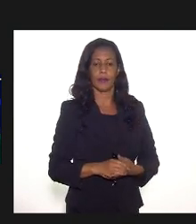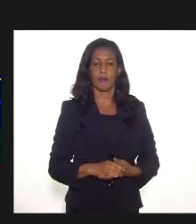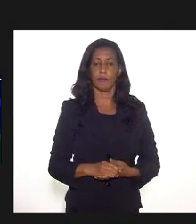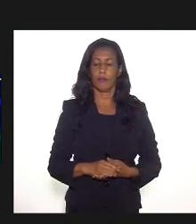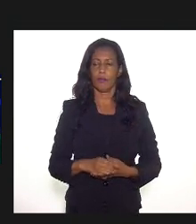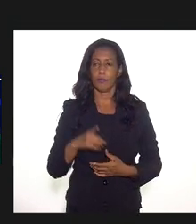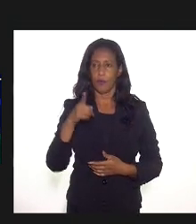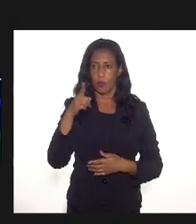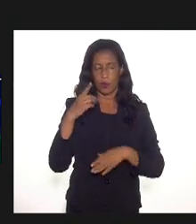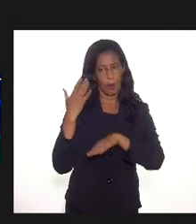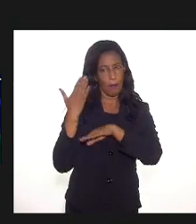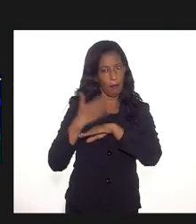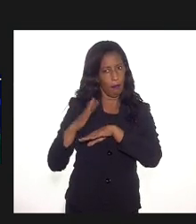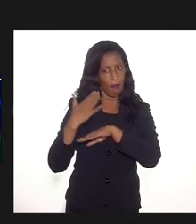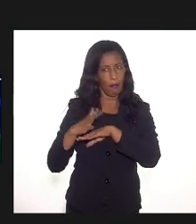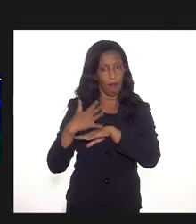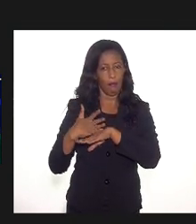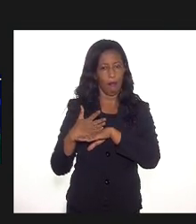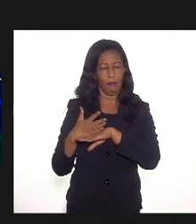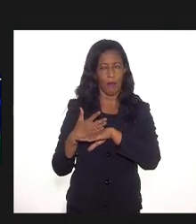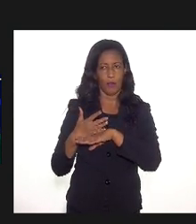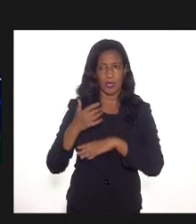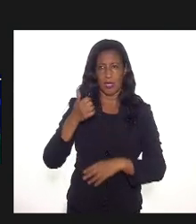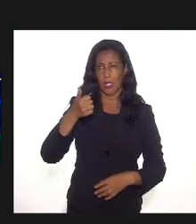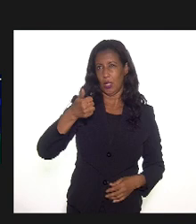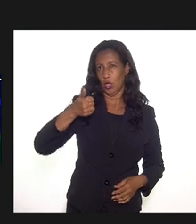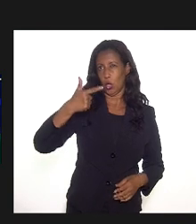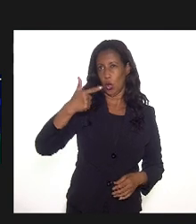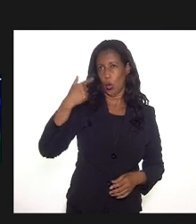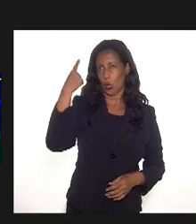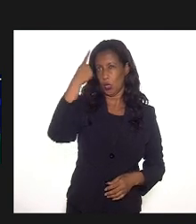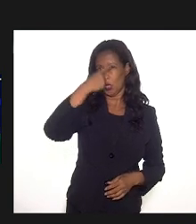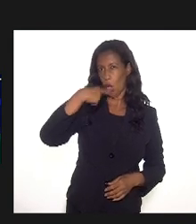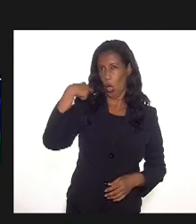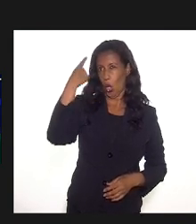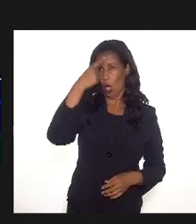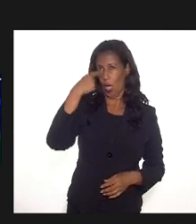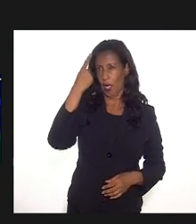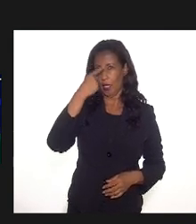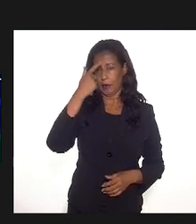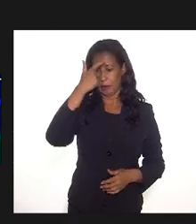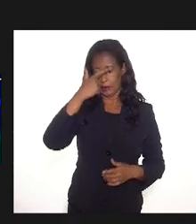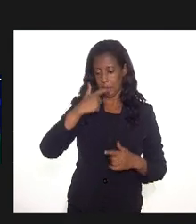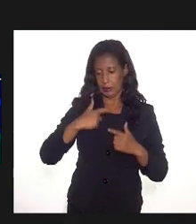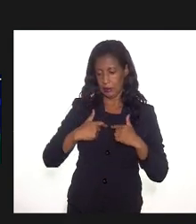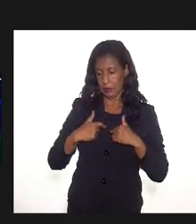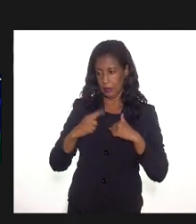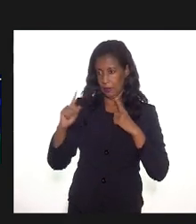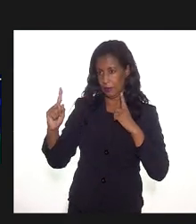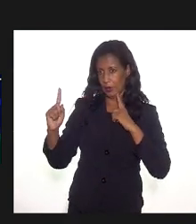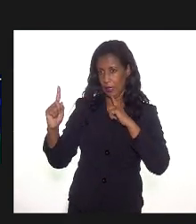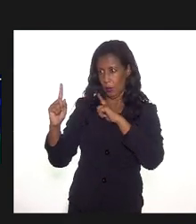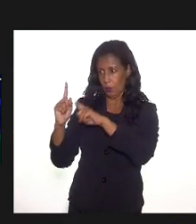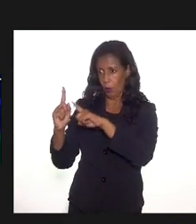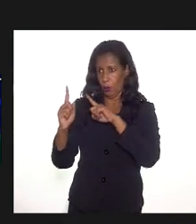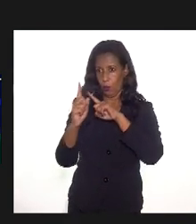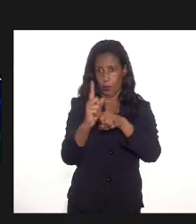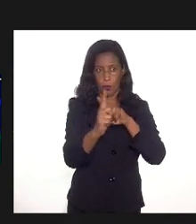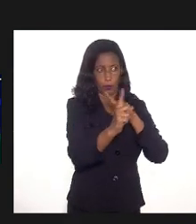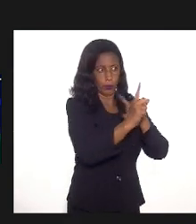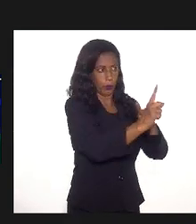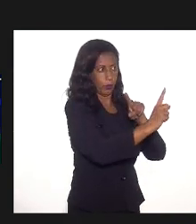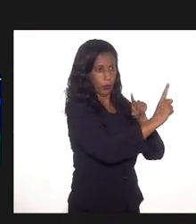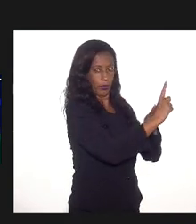Você, praticamente, em 12 horas, vai de um ponto ao extremo outro da